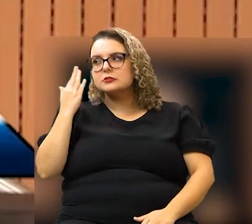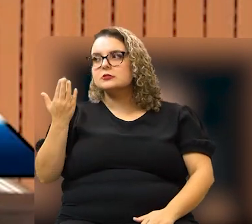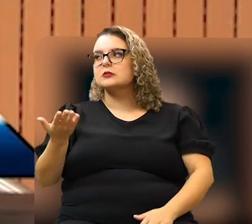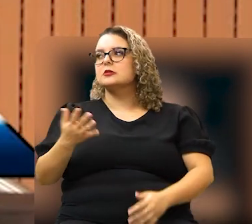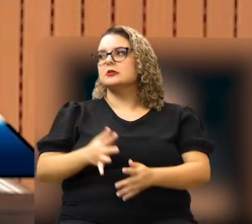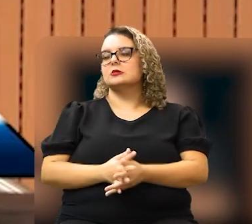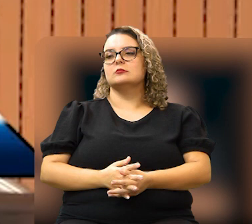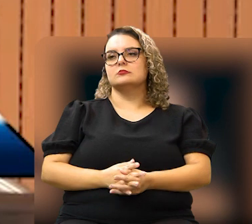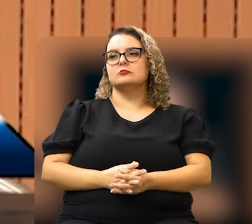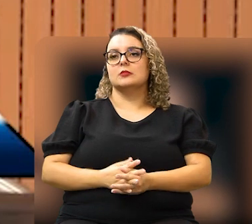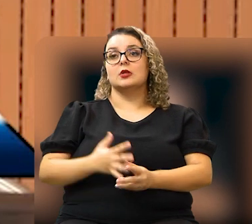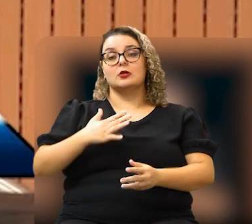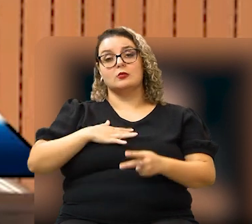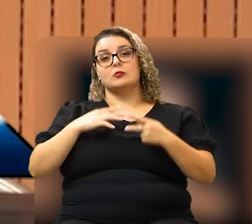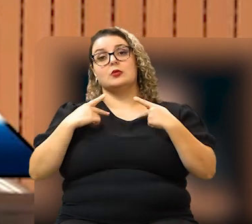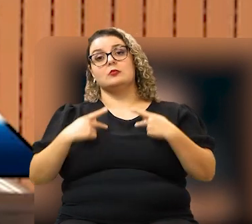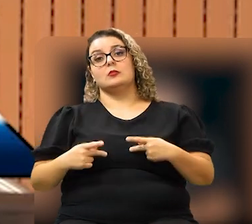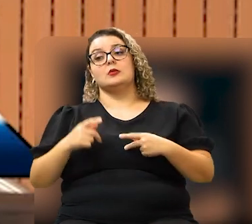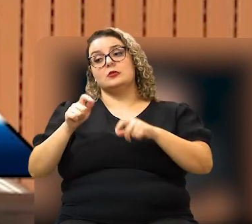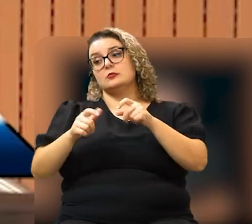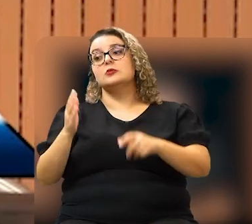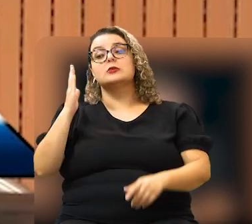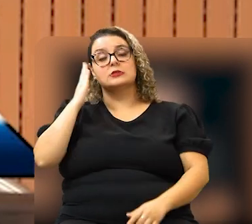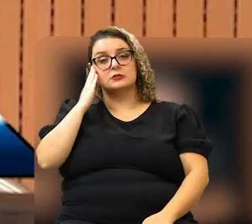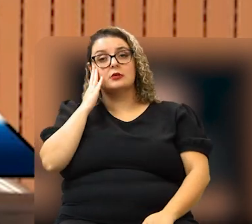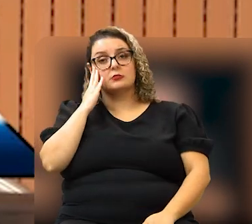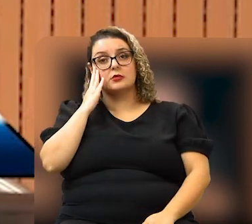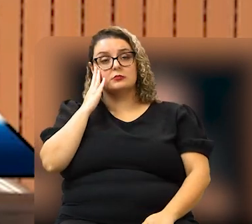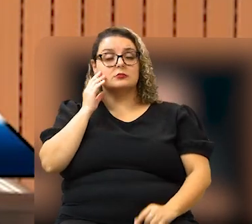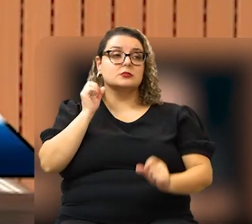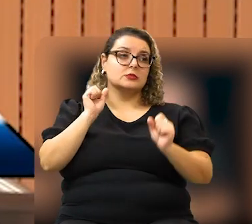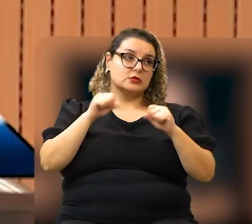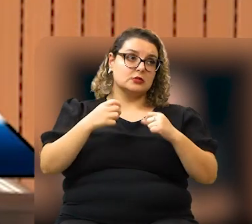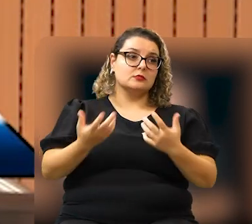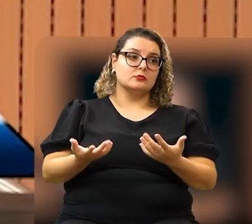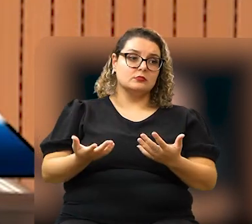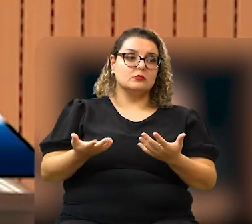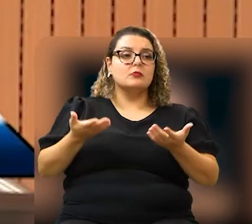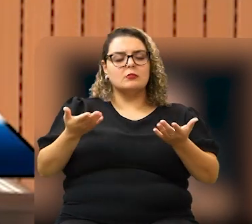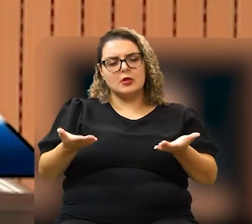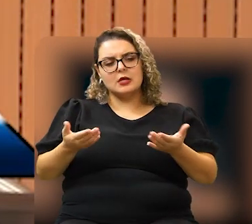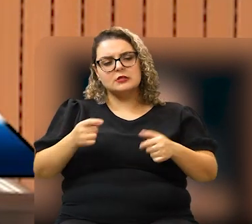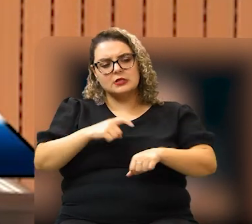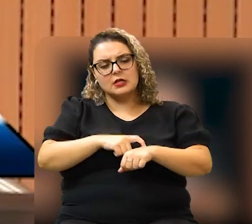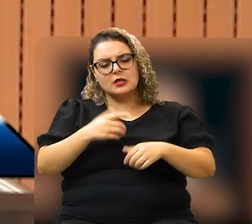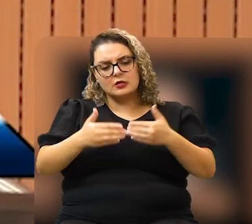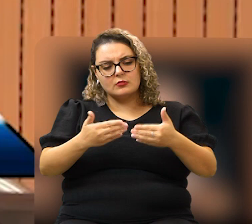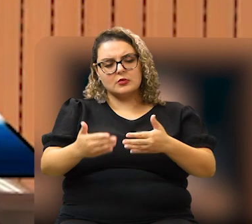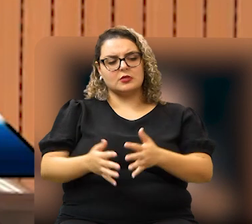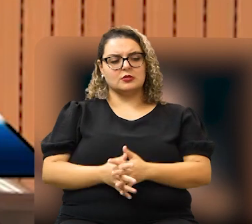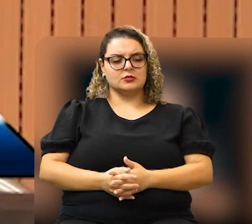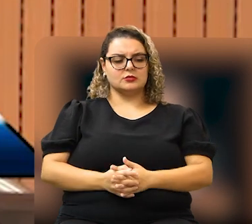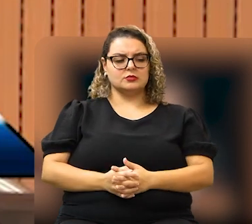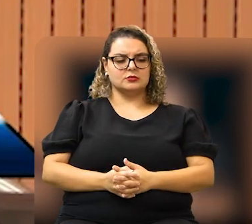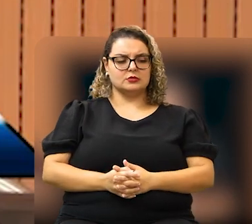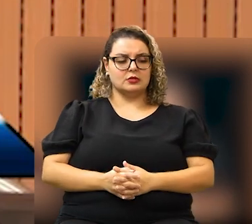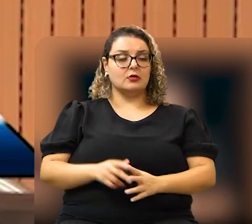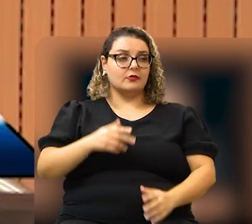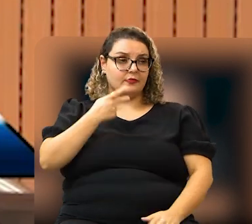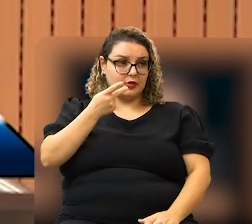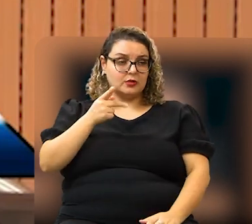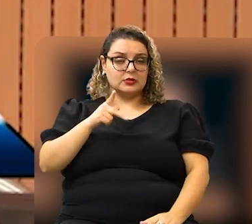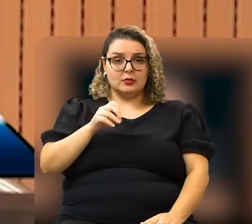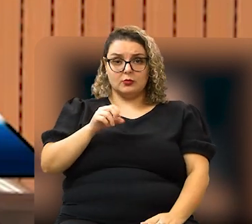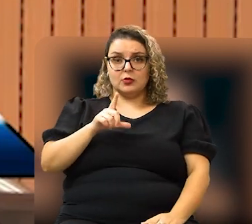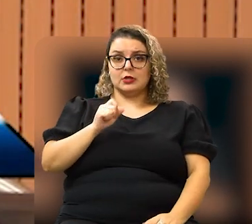Sim. Mas a partir daquele momento, você falou da polarização, tudo, e a gente não pode esquecer que era a pandemia. Era a pandemia.